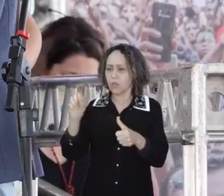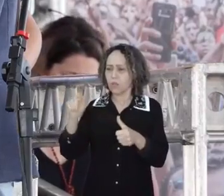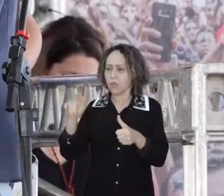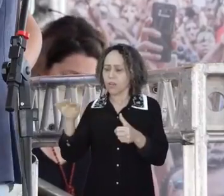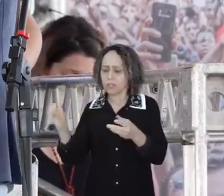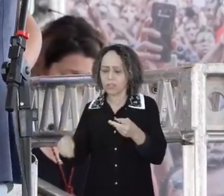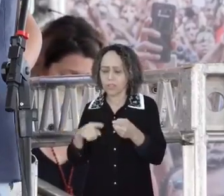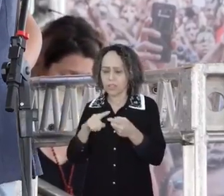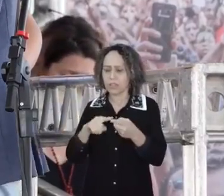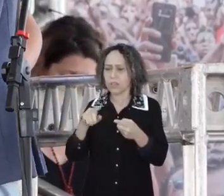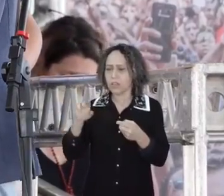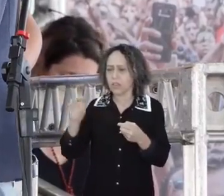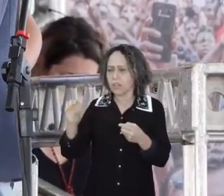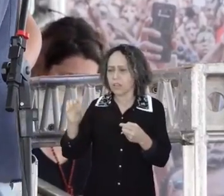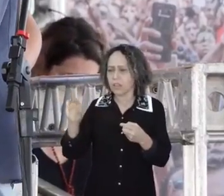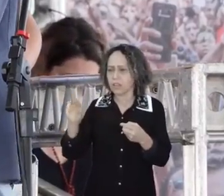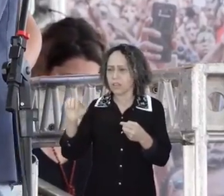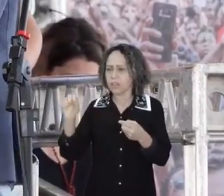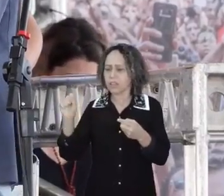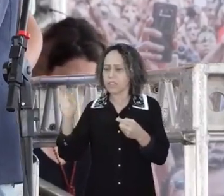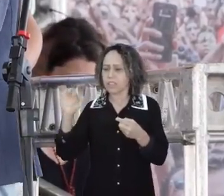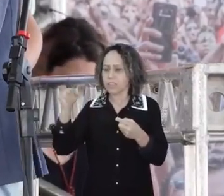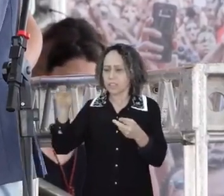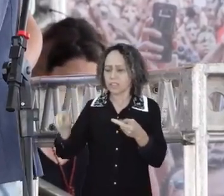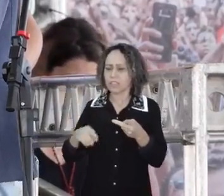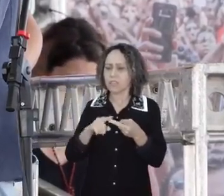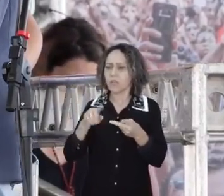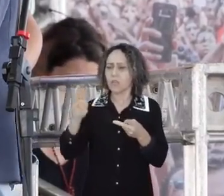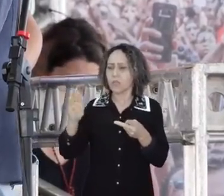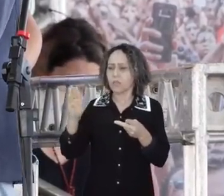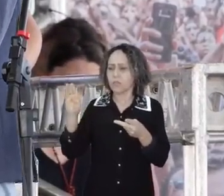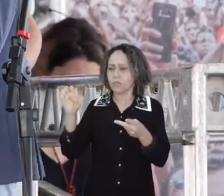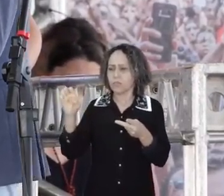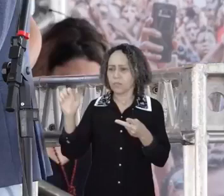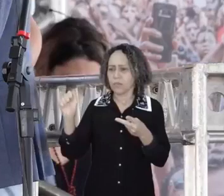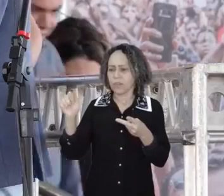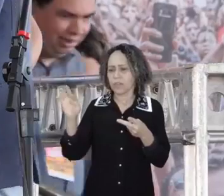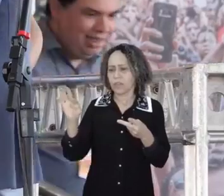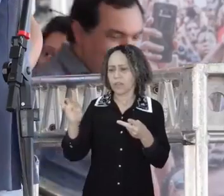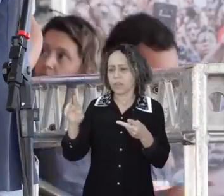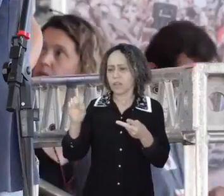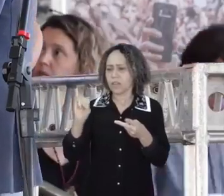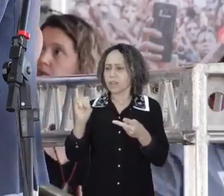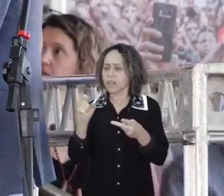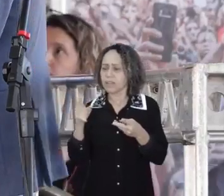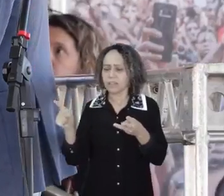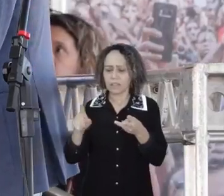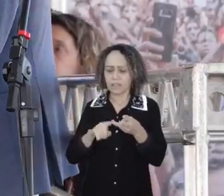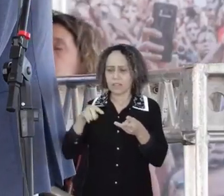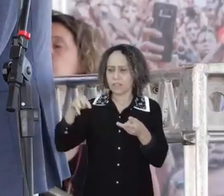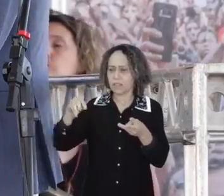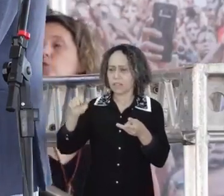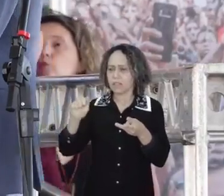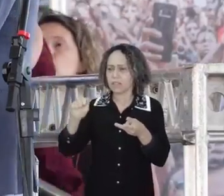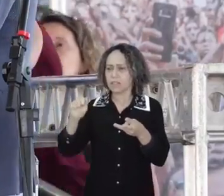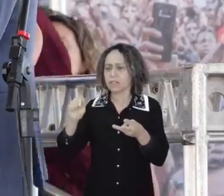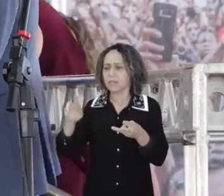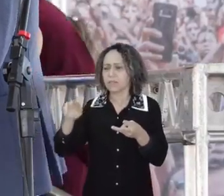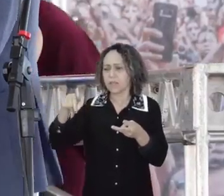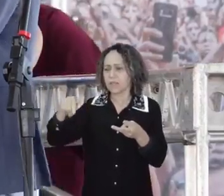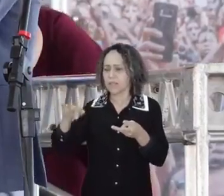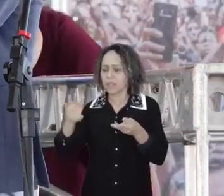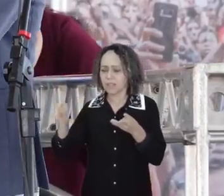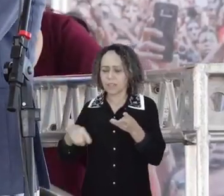Beatriz Cerqueira, Leninha, Marquinhos Lemos, Júlio Delgado, Virgílio Guimarães,